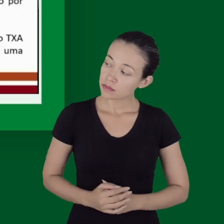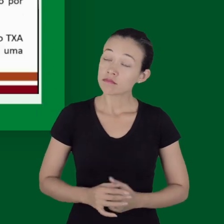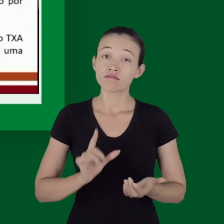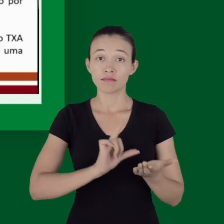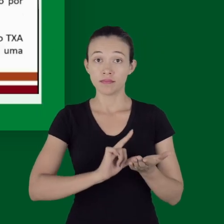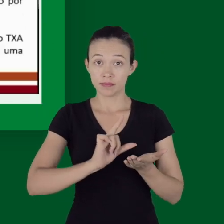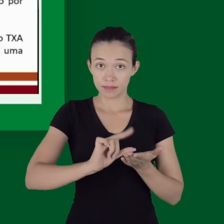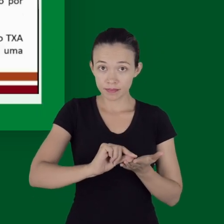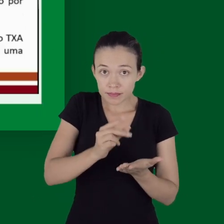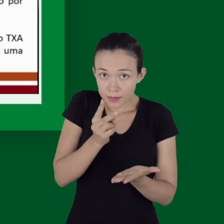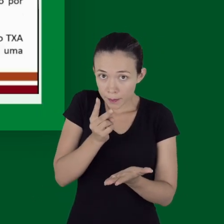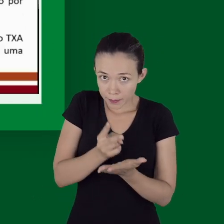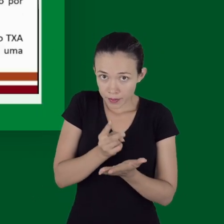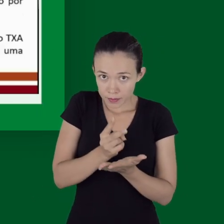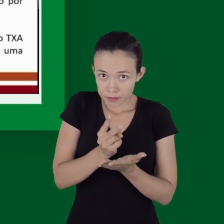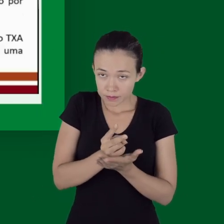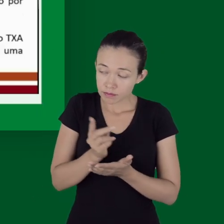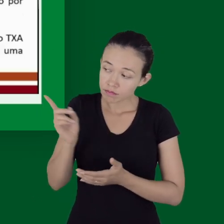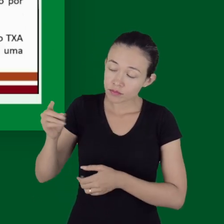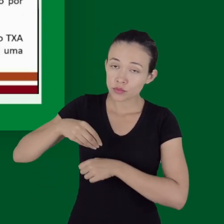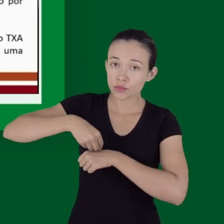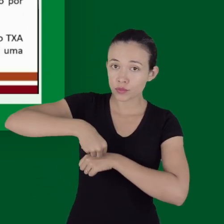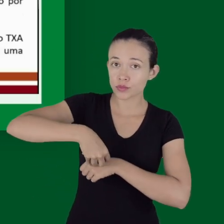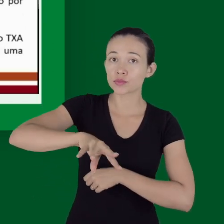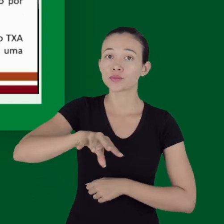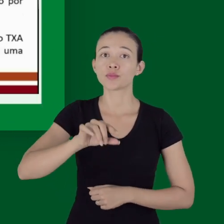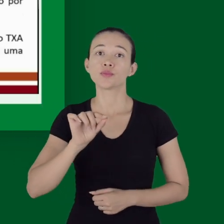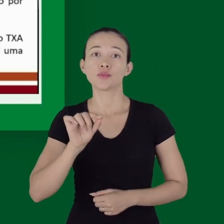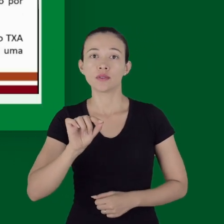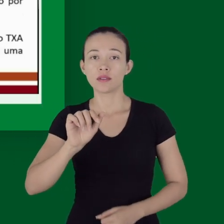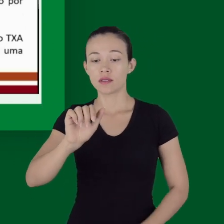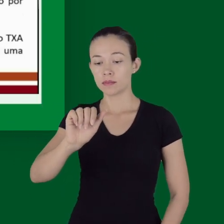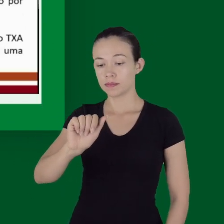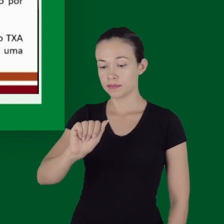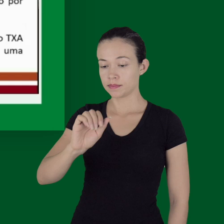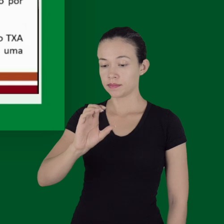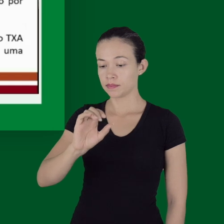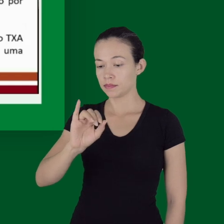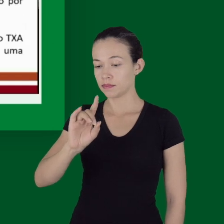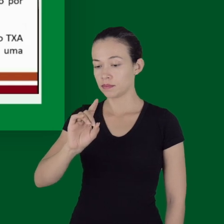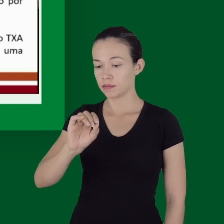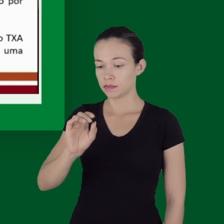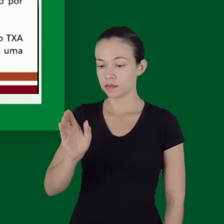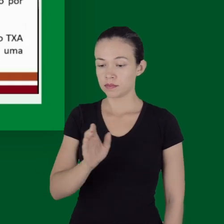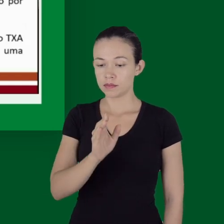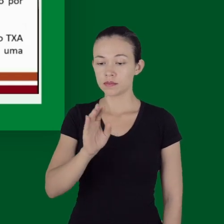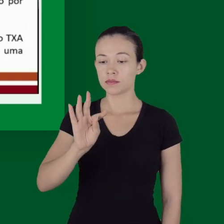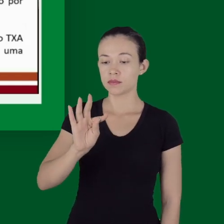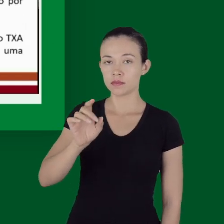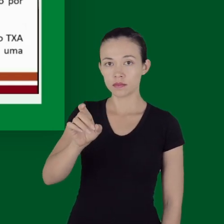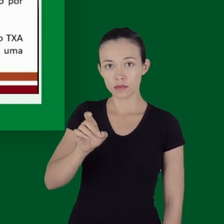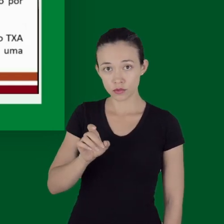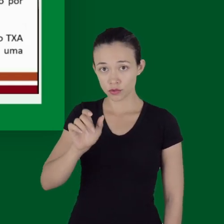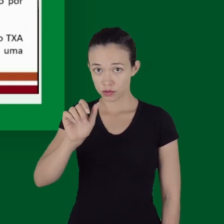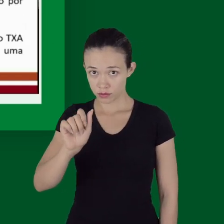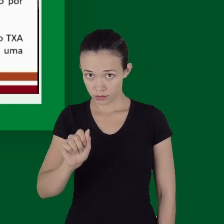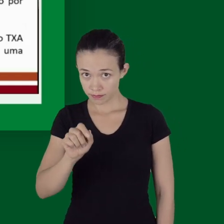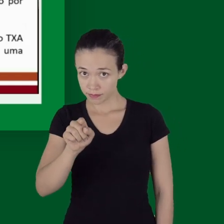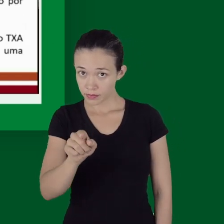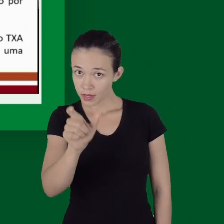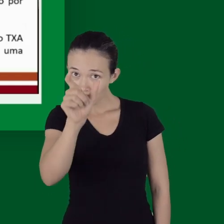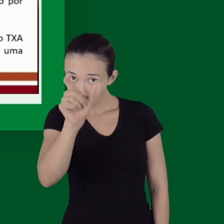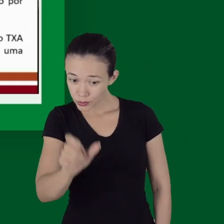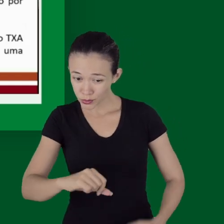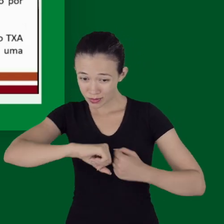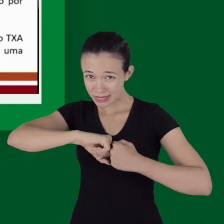tranexâmico eh ele recomenda que seja administrado ao paciente com trauma que está sangrando ou o risco de hemorragia